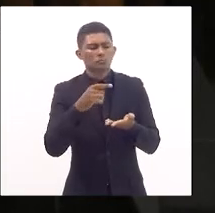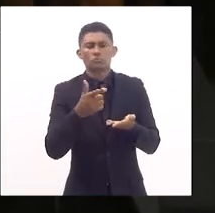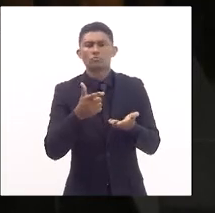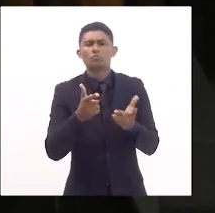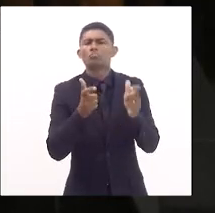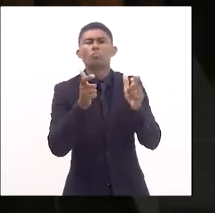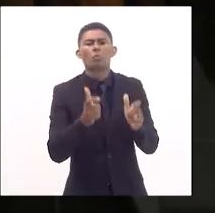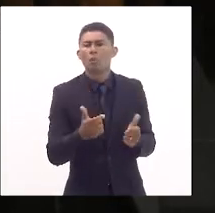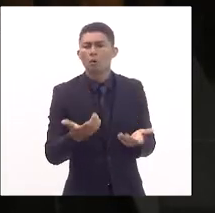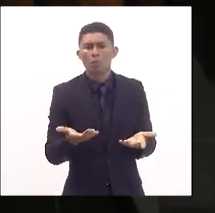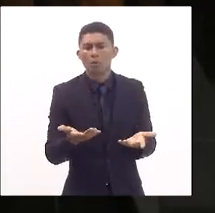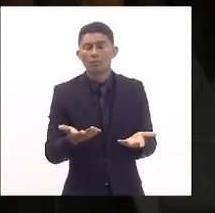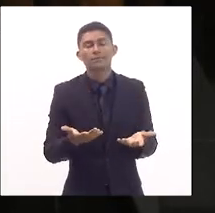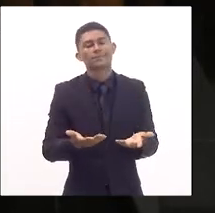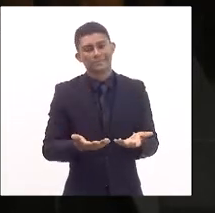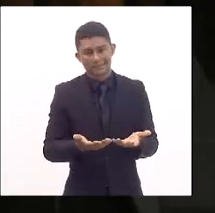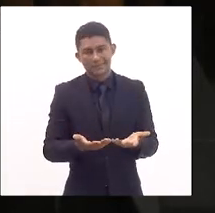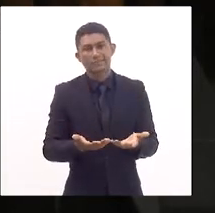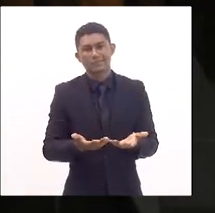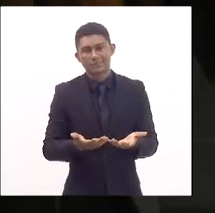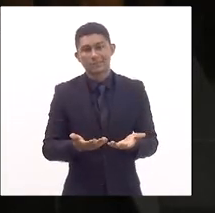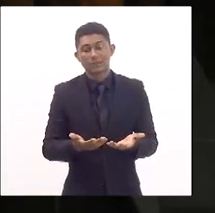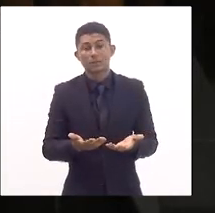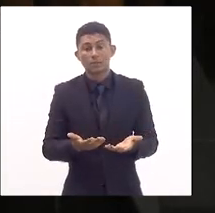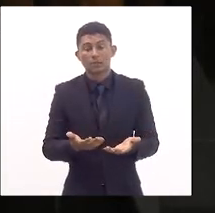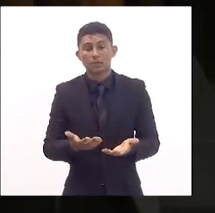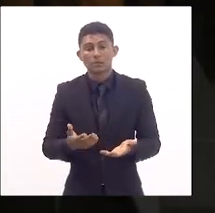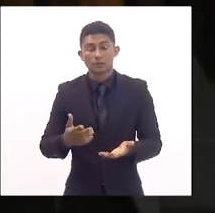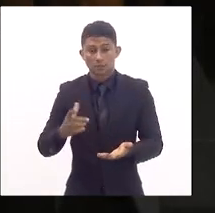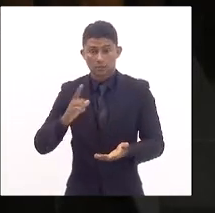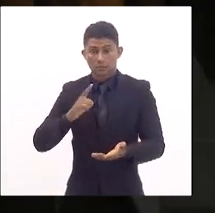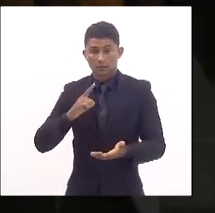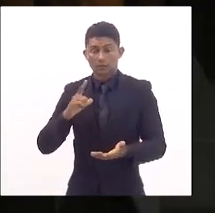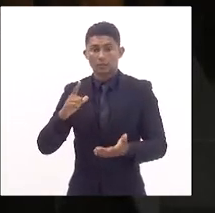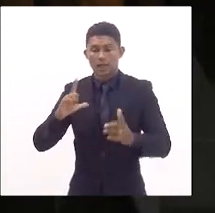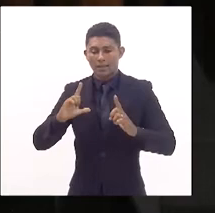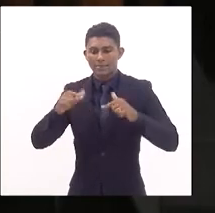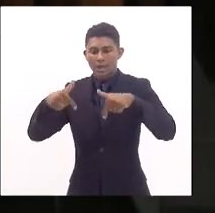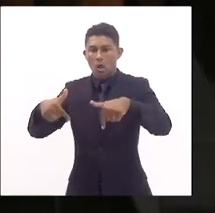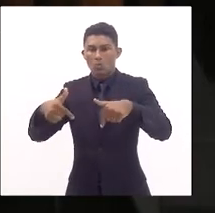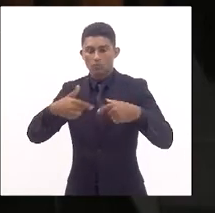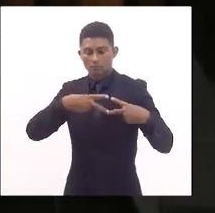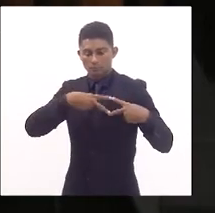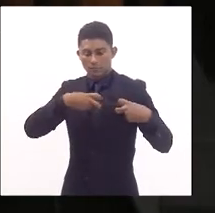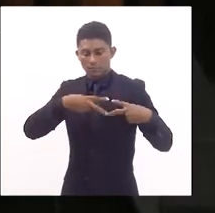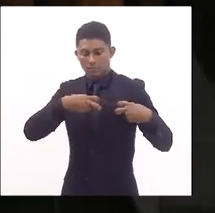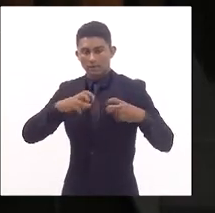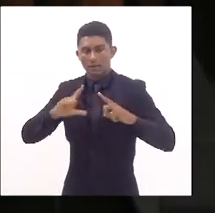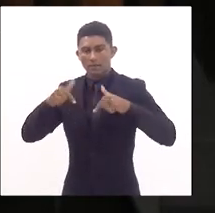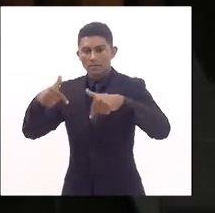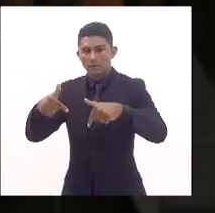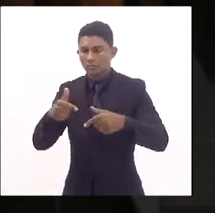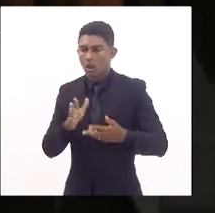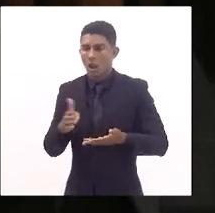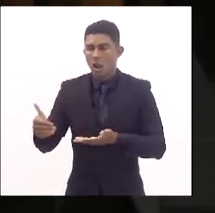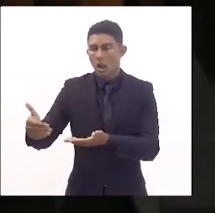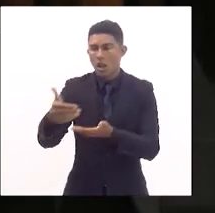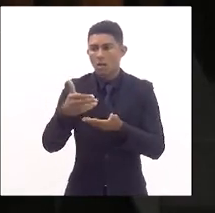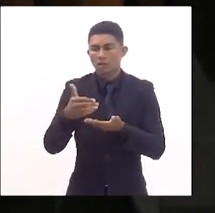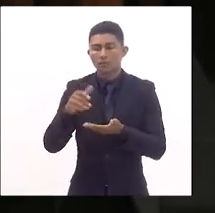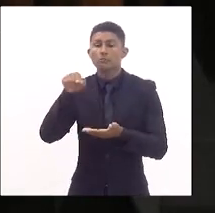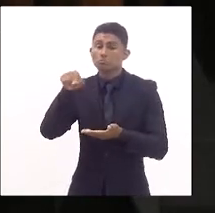uma das bonificações das ações da Petrobras é um pouco mais certo